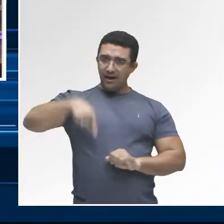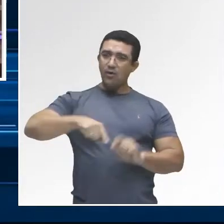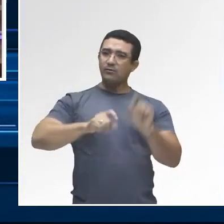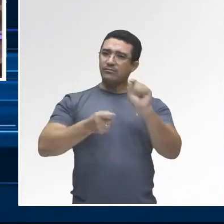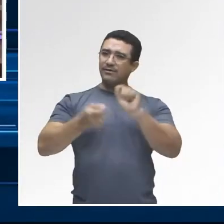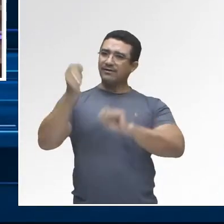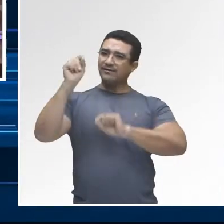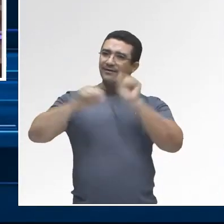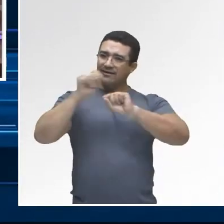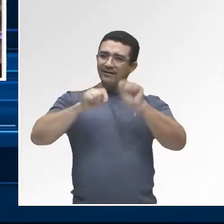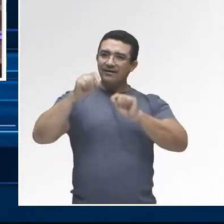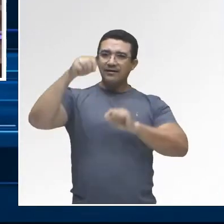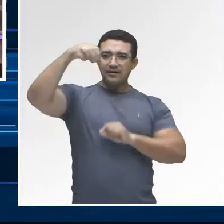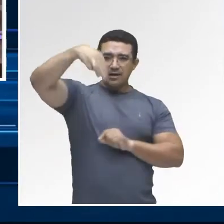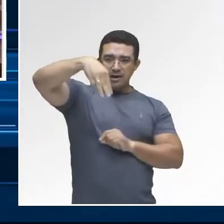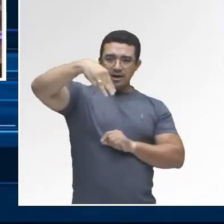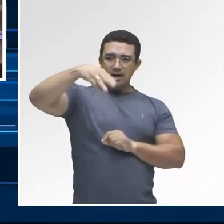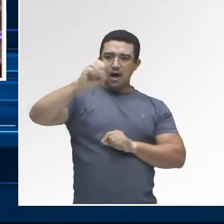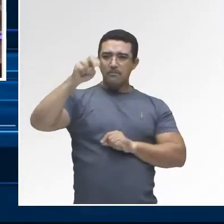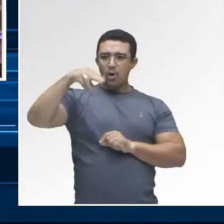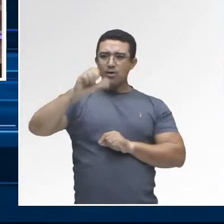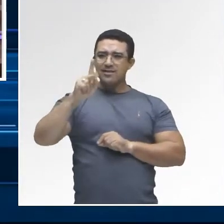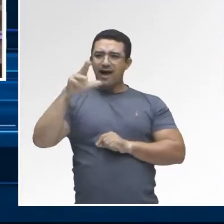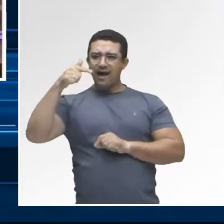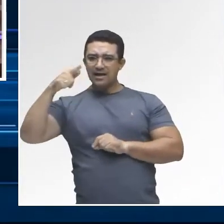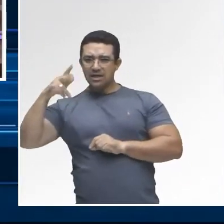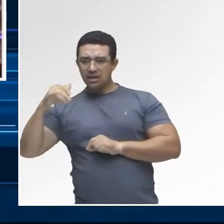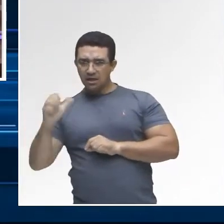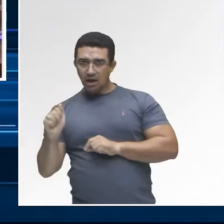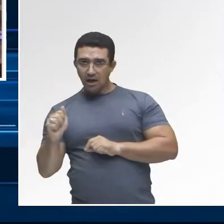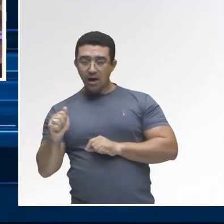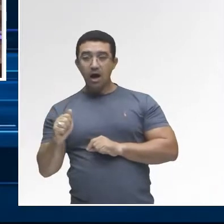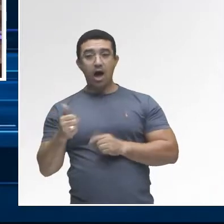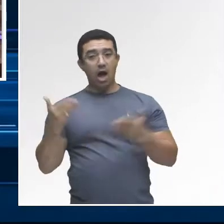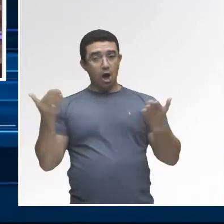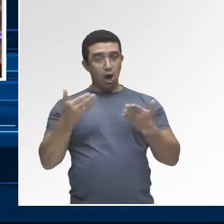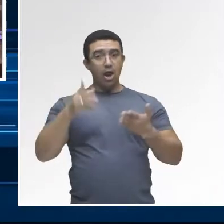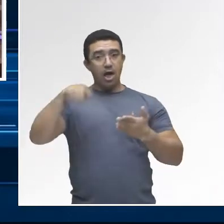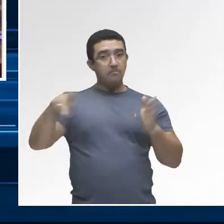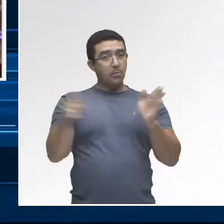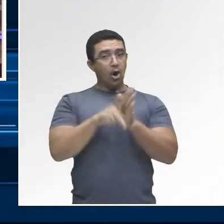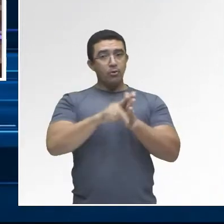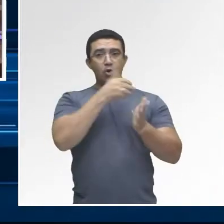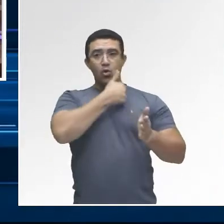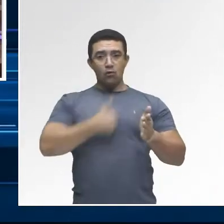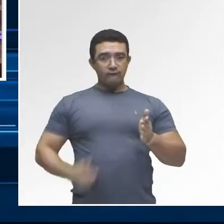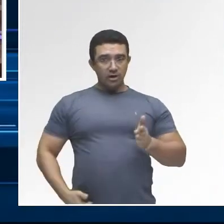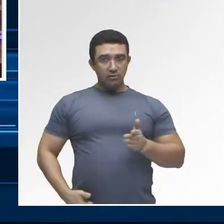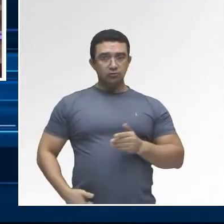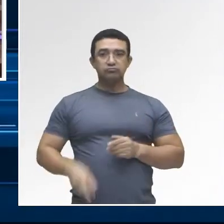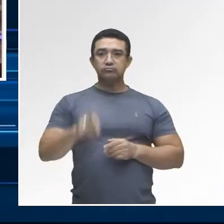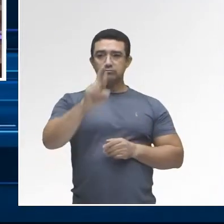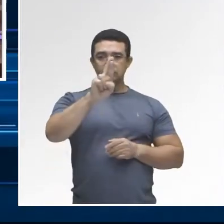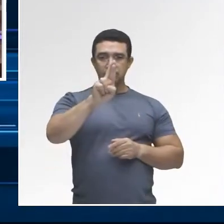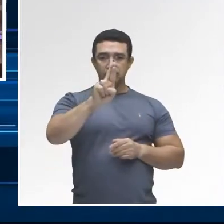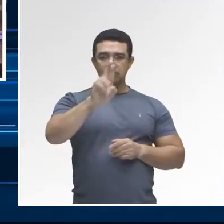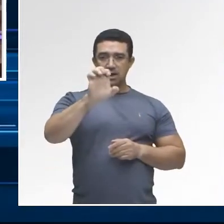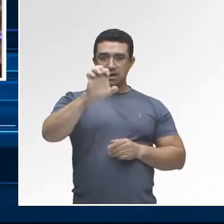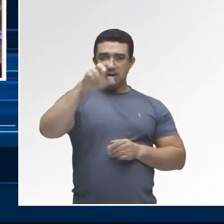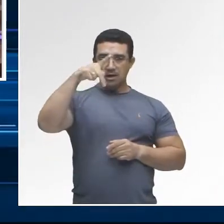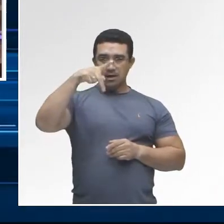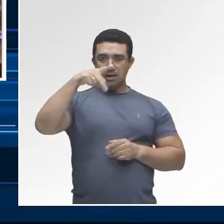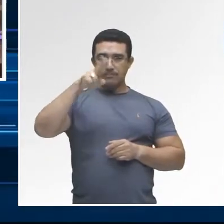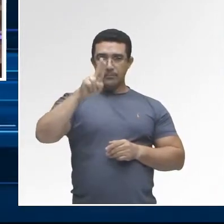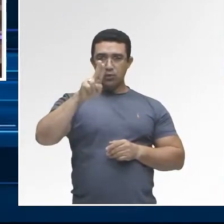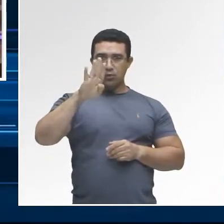ideia de república, que é uma coisa da população. A república nada mais é do que uma maneira